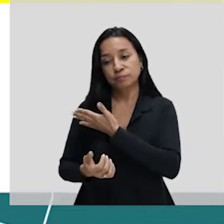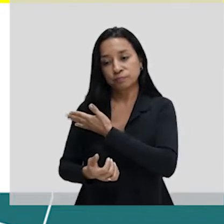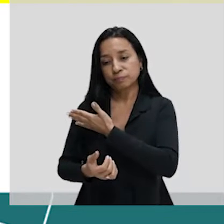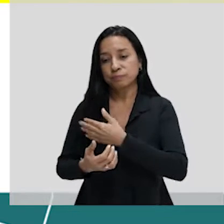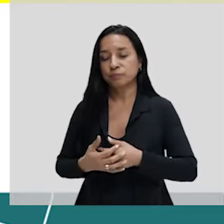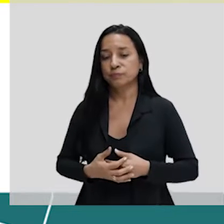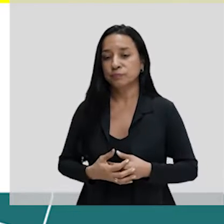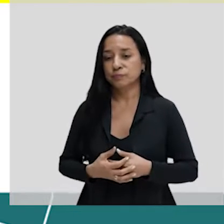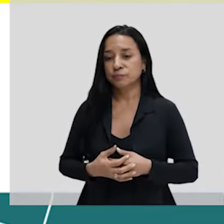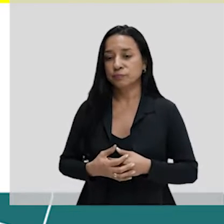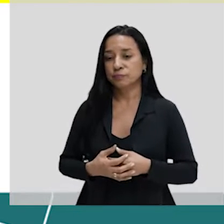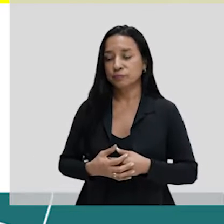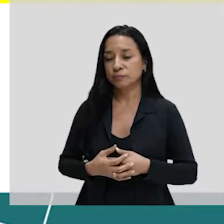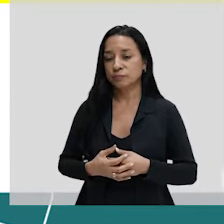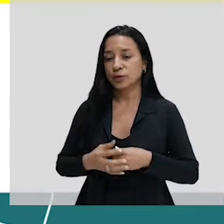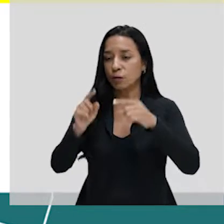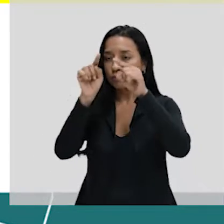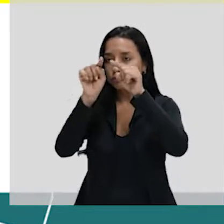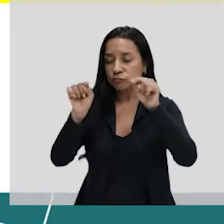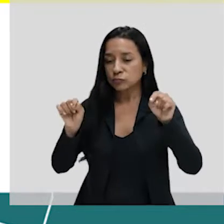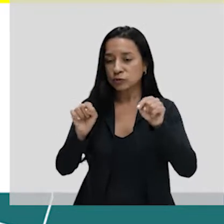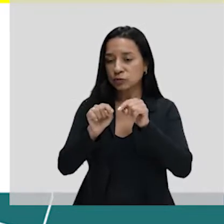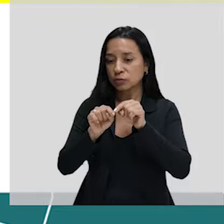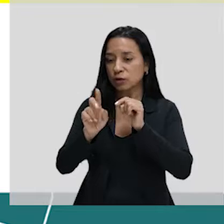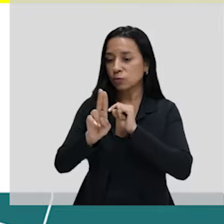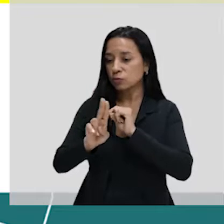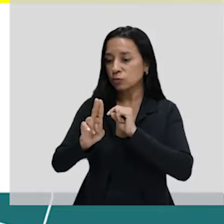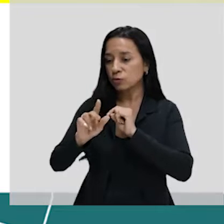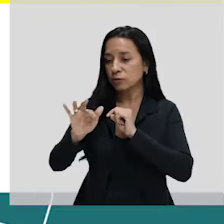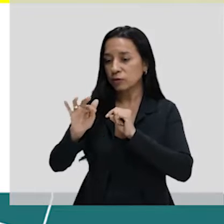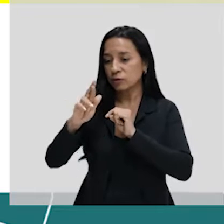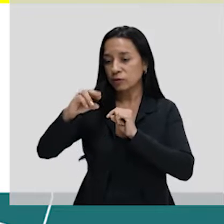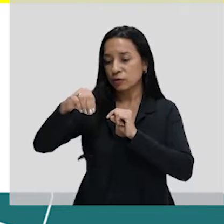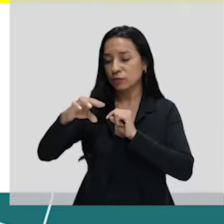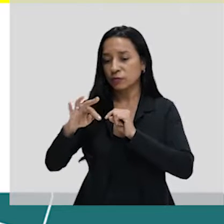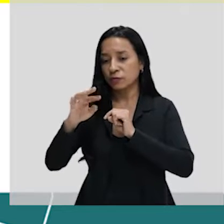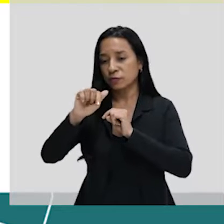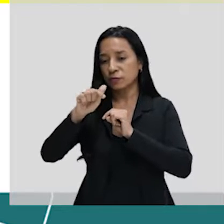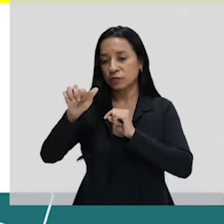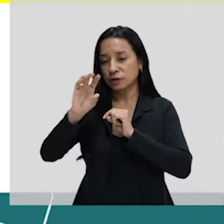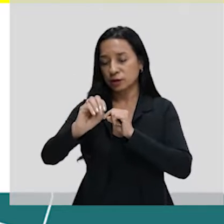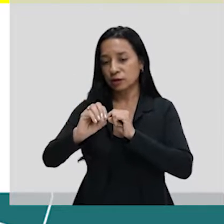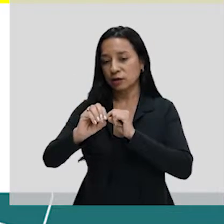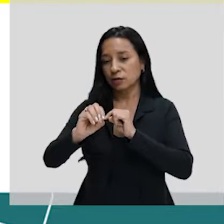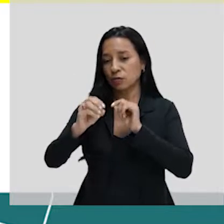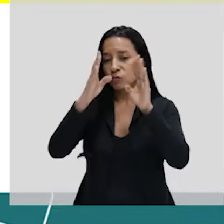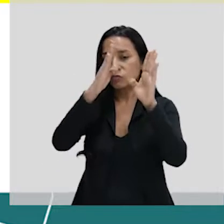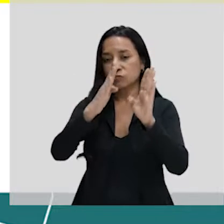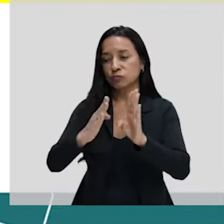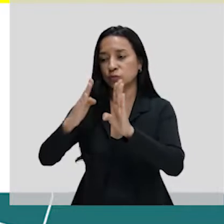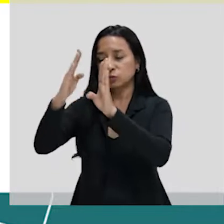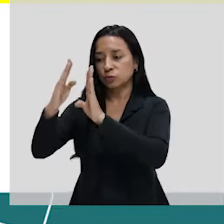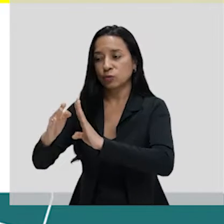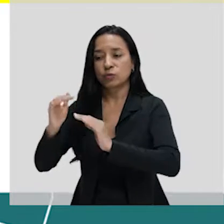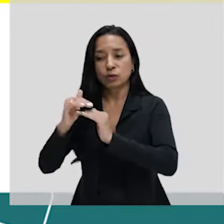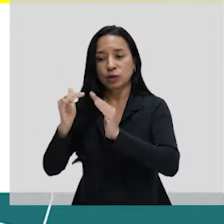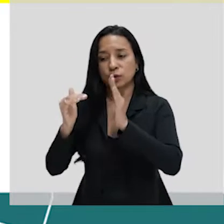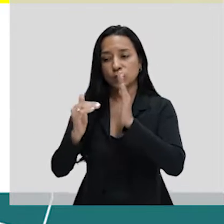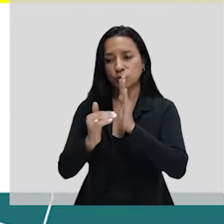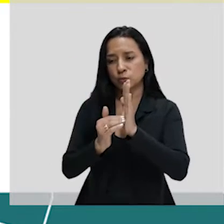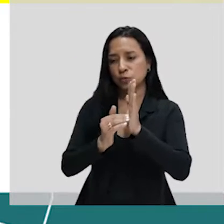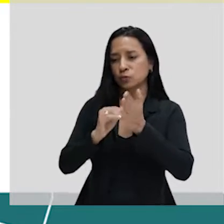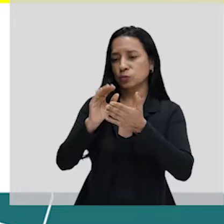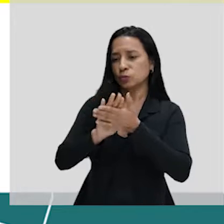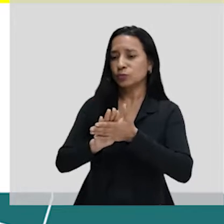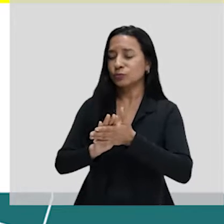peça triangular chamada de frontão, os elementos de arcos nas portas, as colunas, isso tudo é do estilo neoclássico